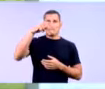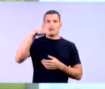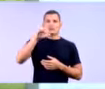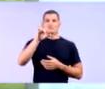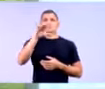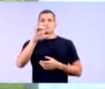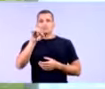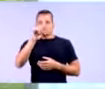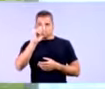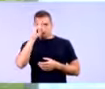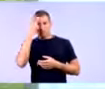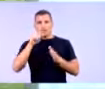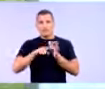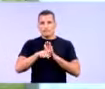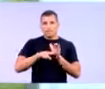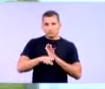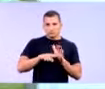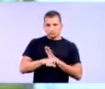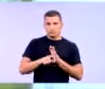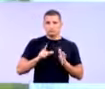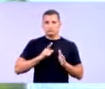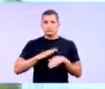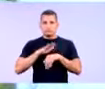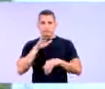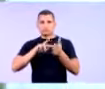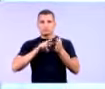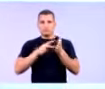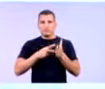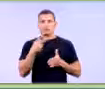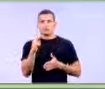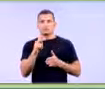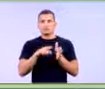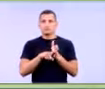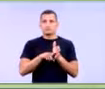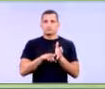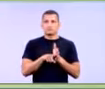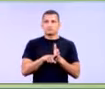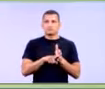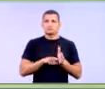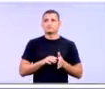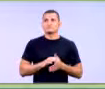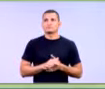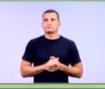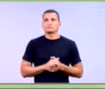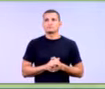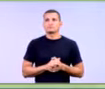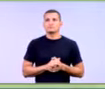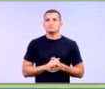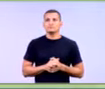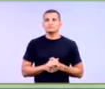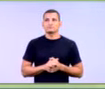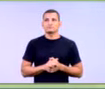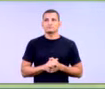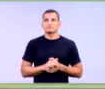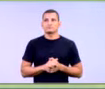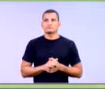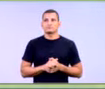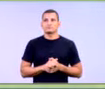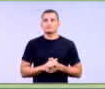né? Que vai ter aí mais significado para a tua pesquisa, ok? Agora veremos os elementos,